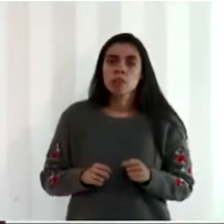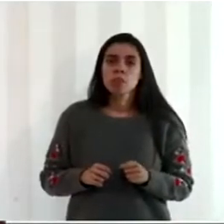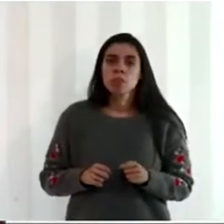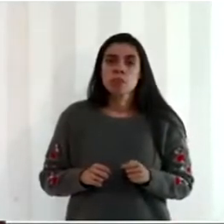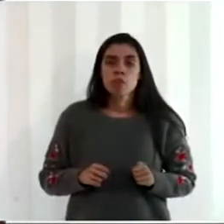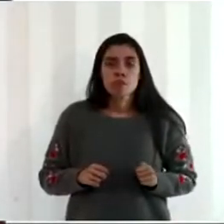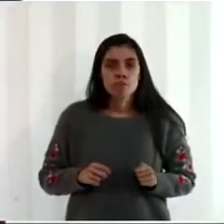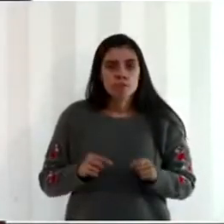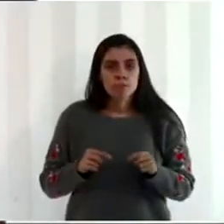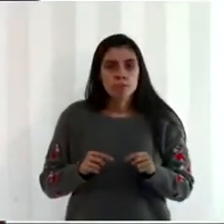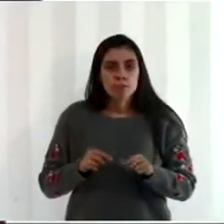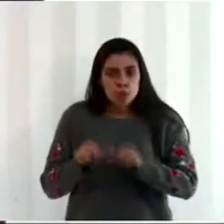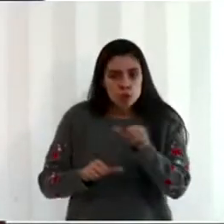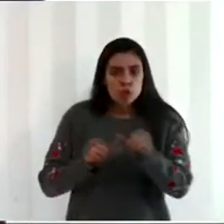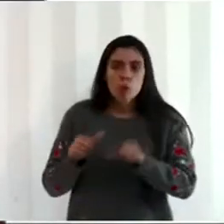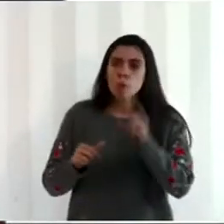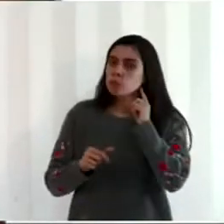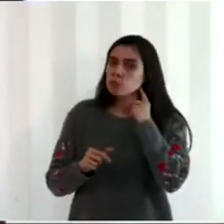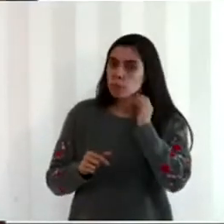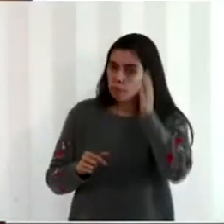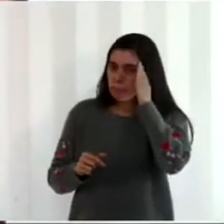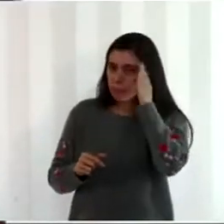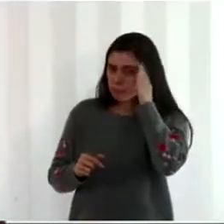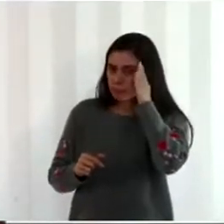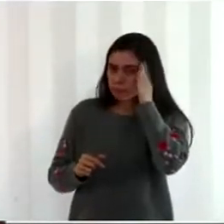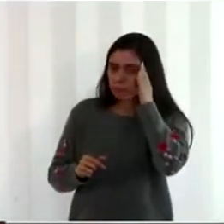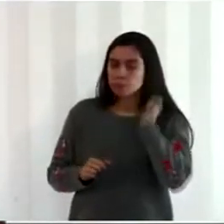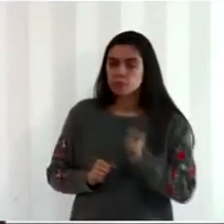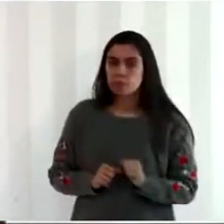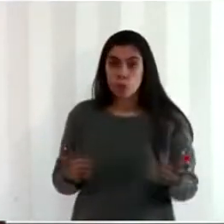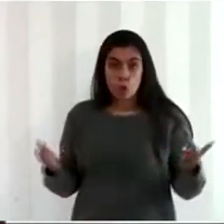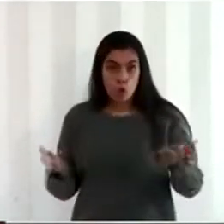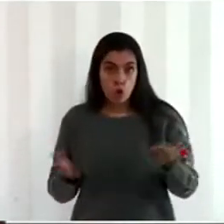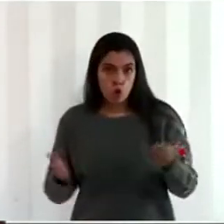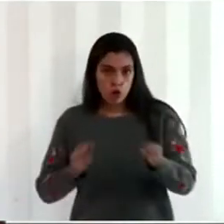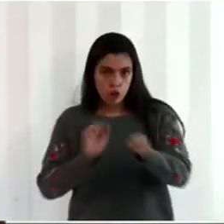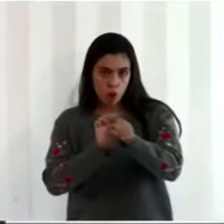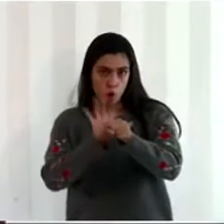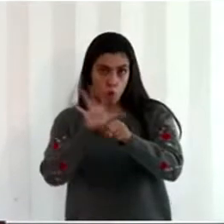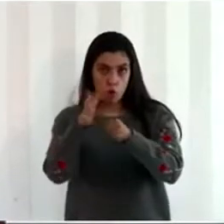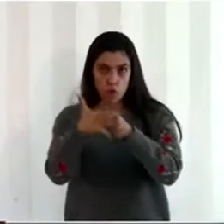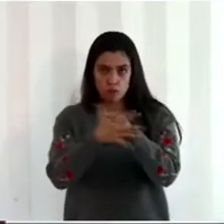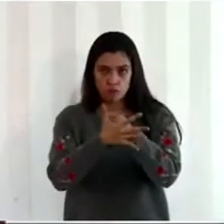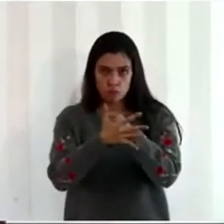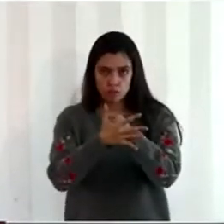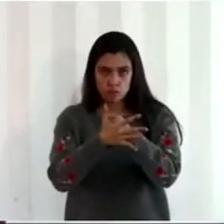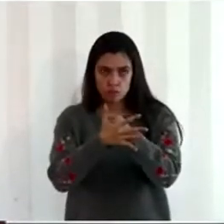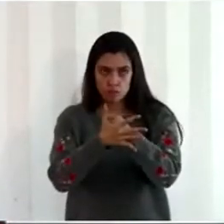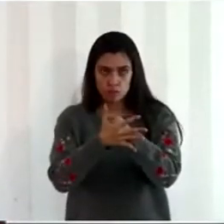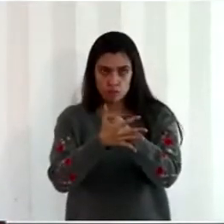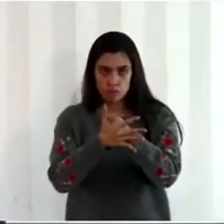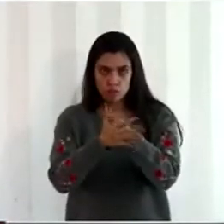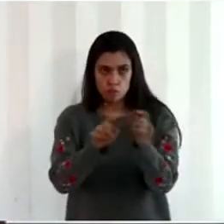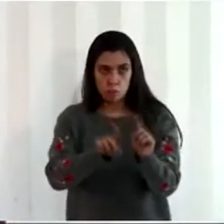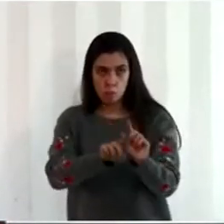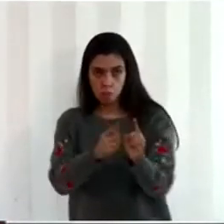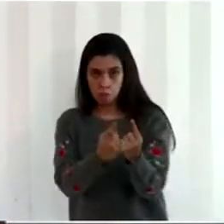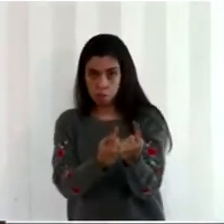outro. E quando isso acontece, aquilo que estava afetando você pode afetar outra